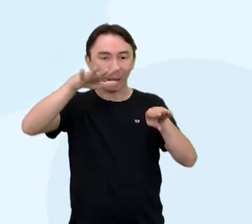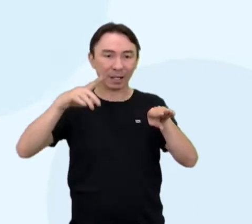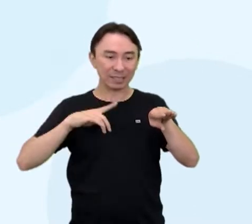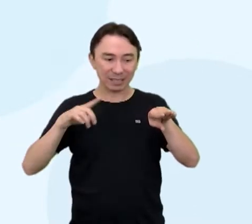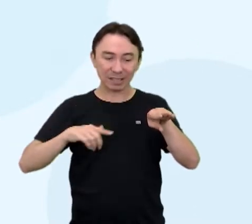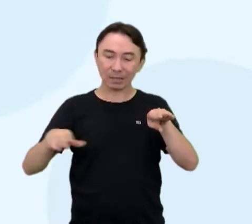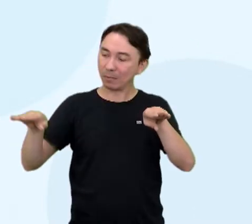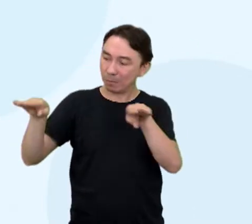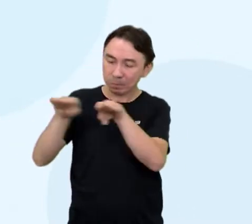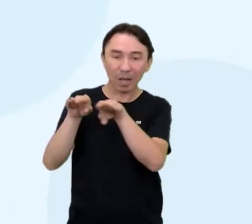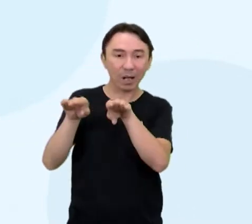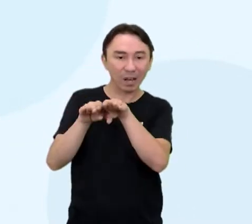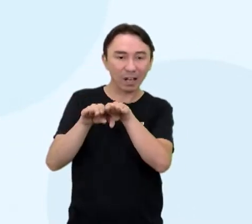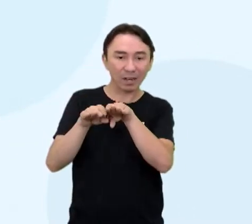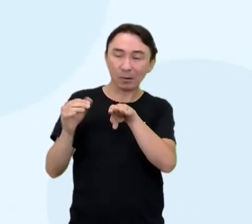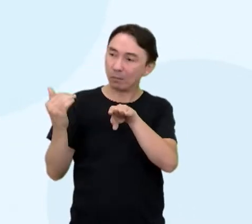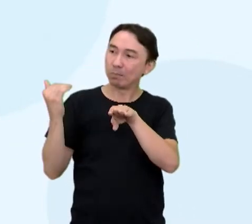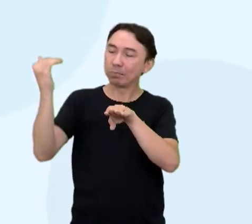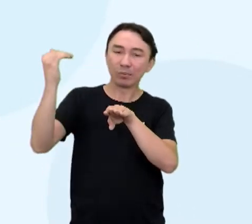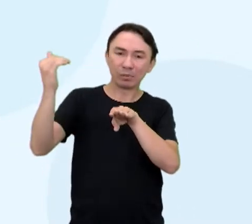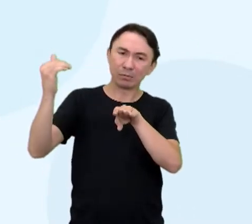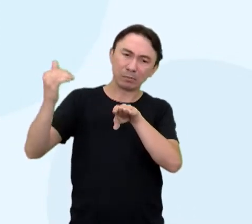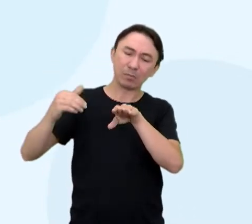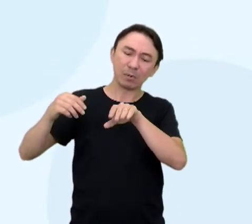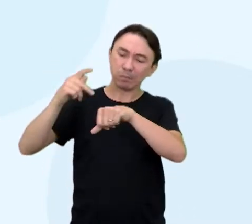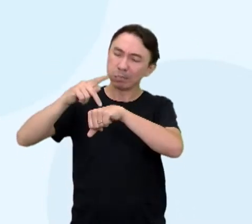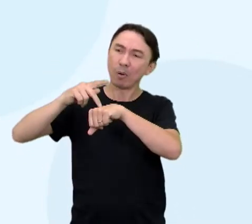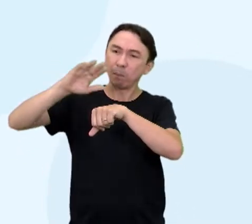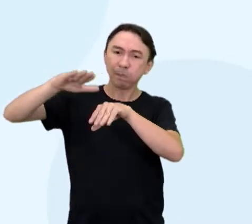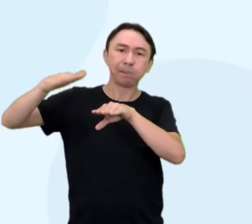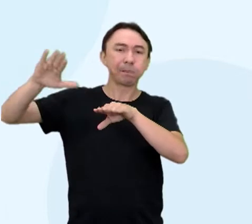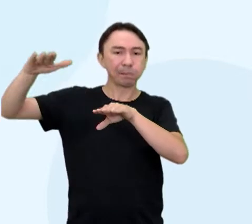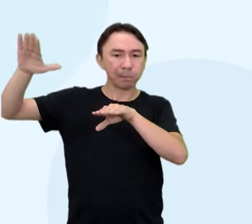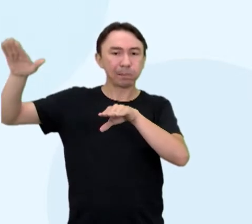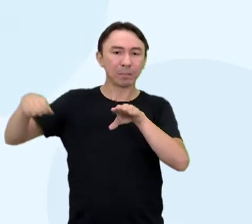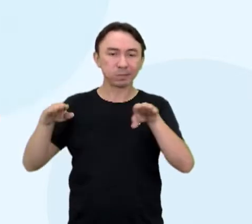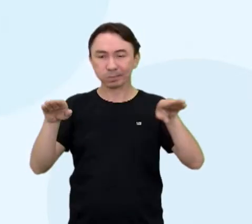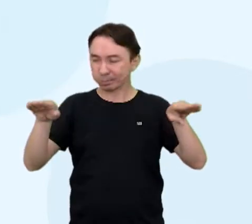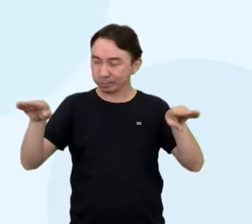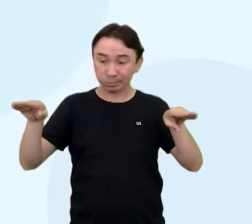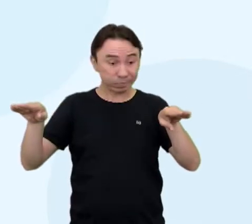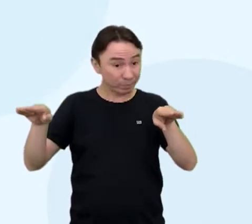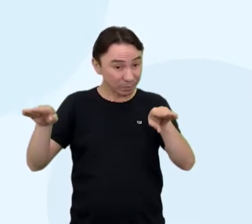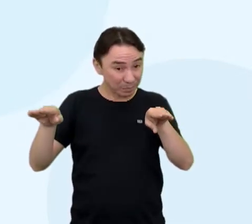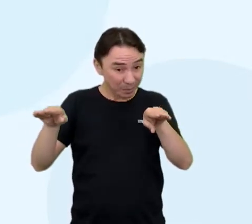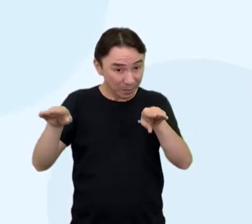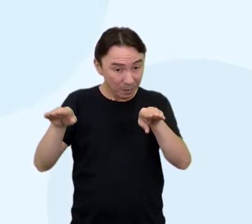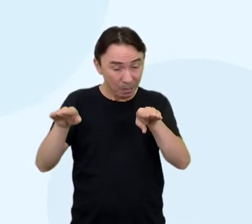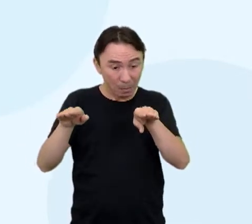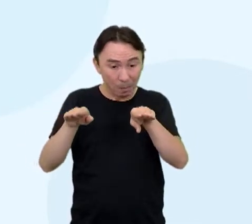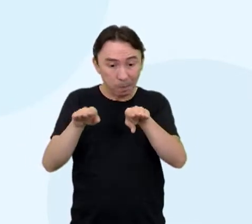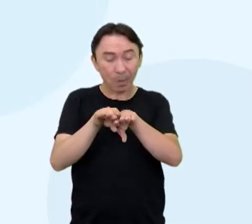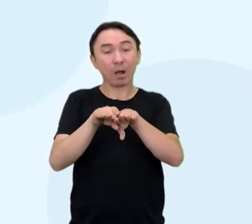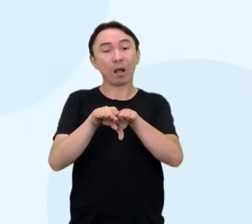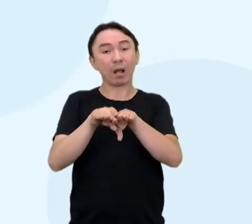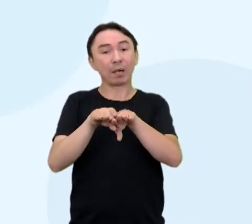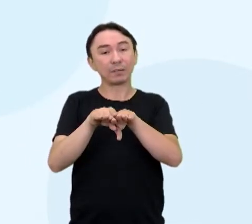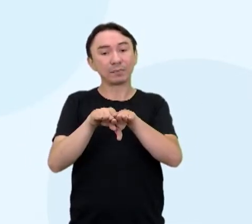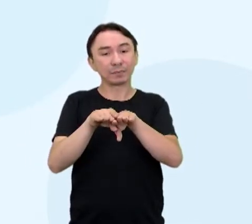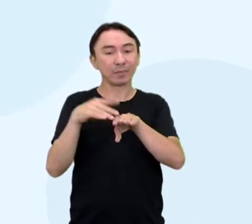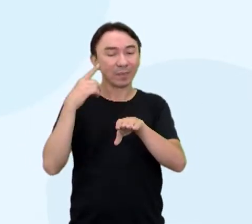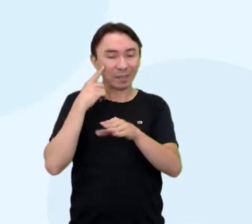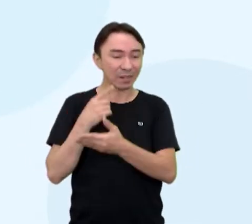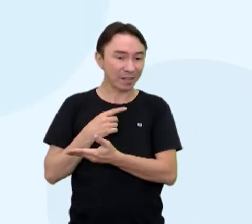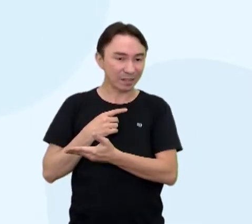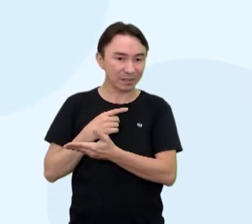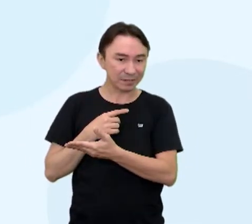continental. Por isso que ele fala crosta oceânica, crosta continental. E elas se encontram, fazem lá o processo que nós chamamos